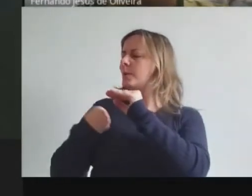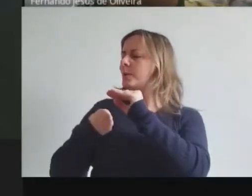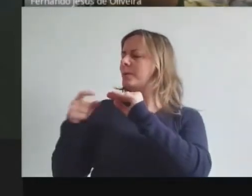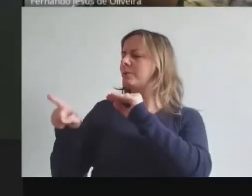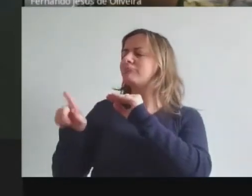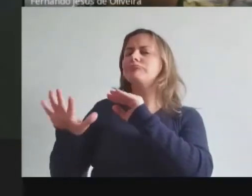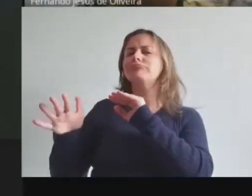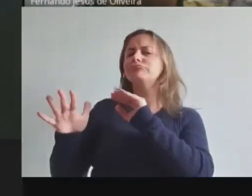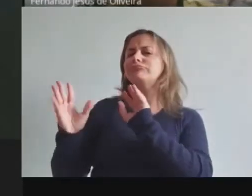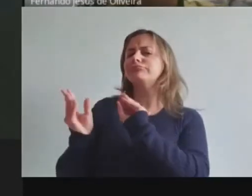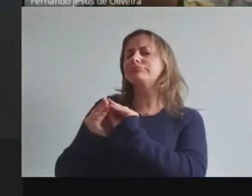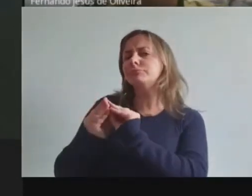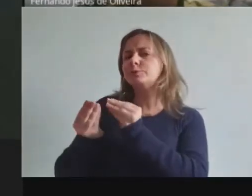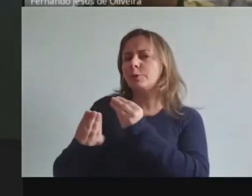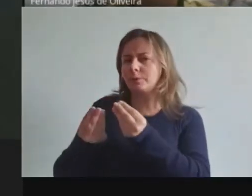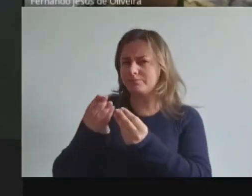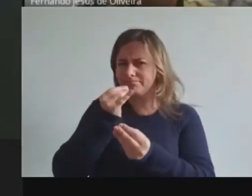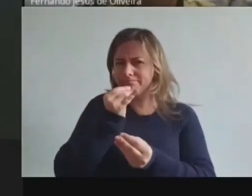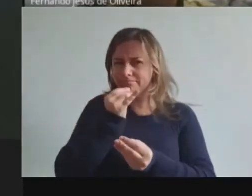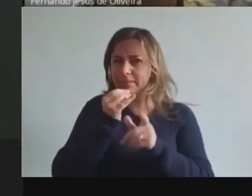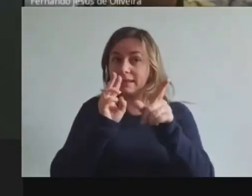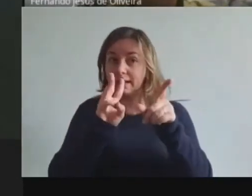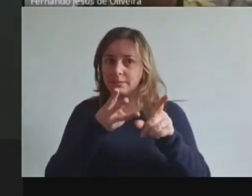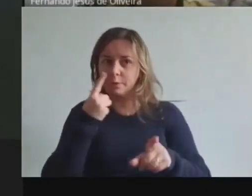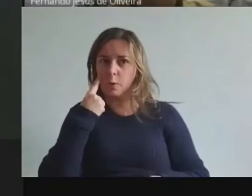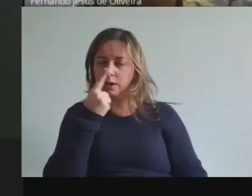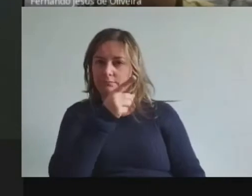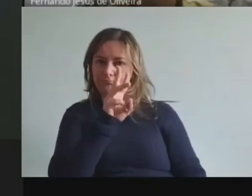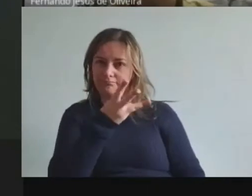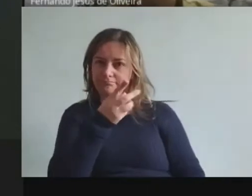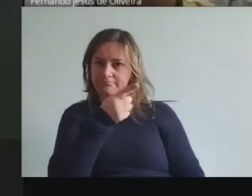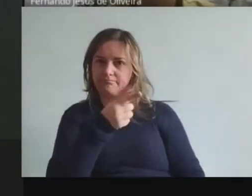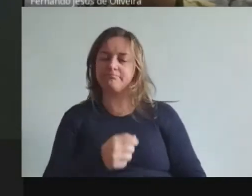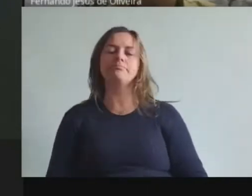ver um exemplo. 3.000. 3.000